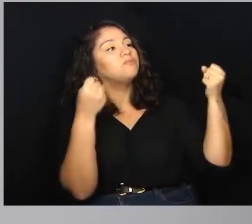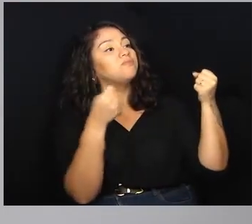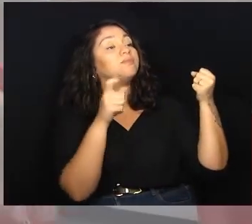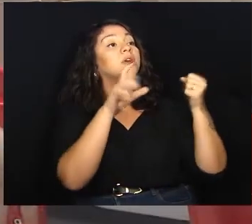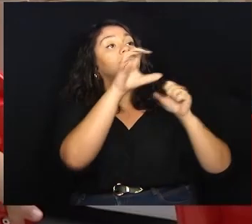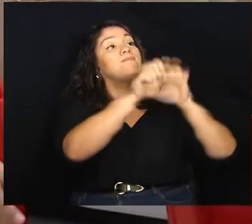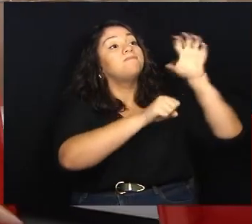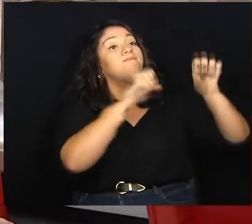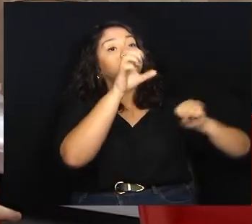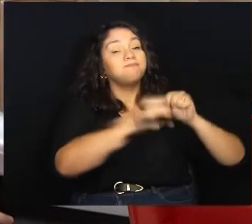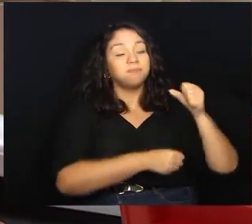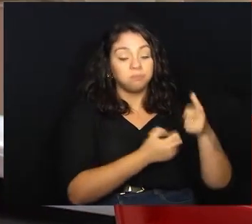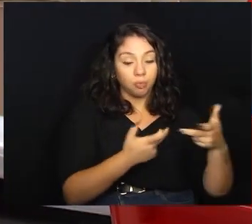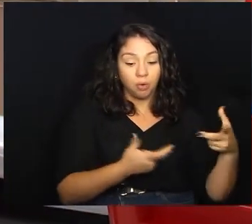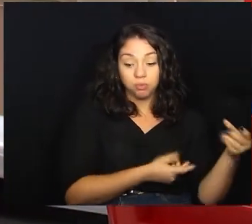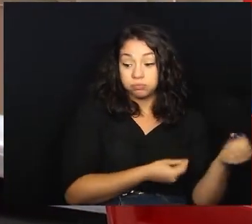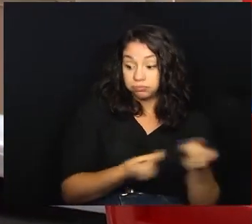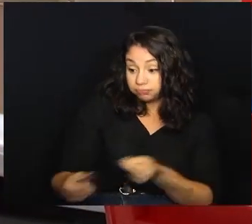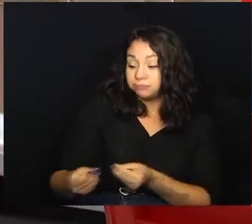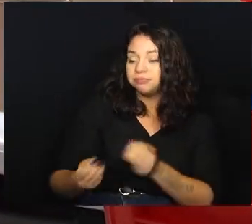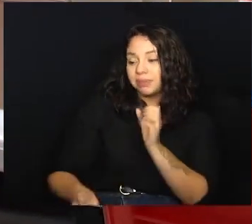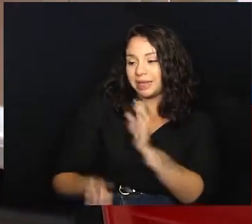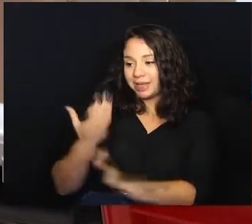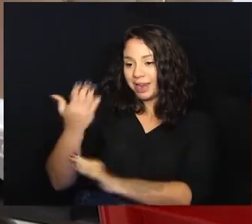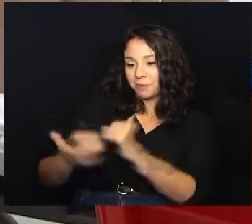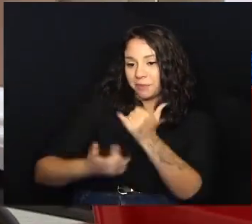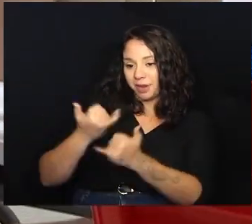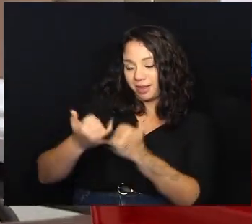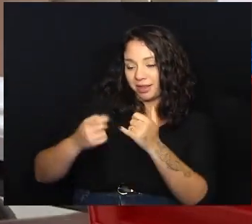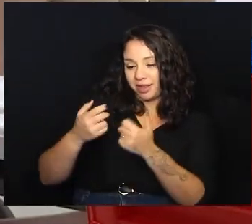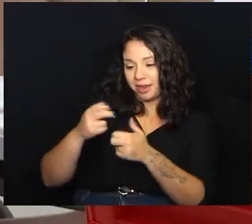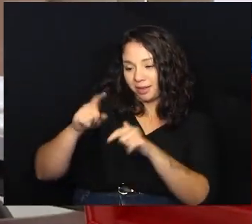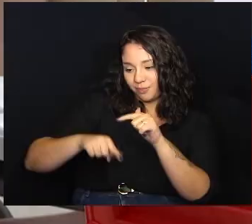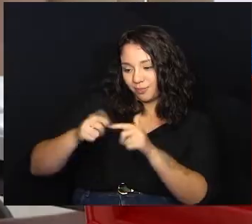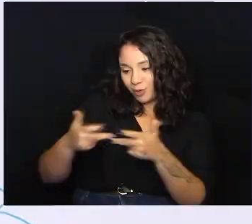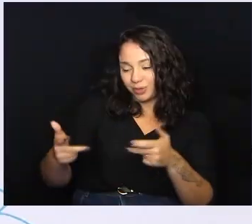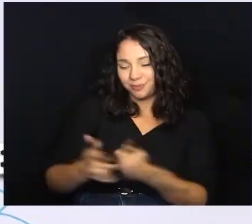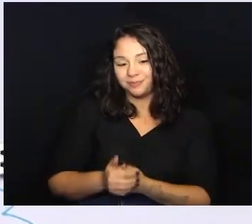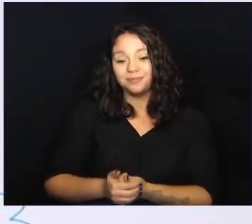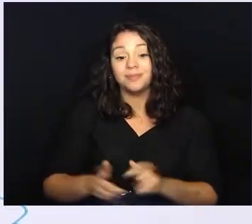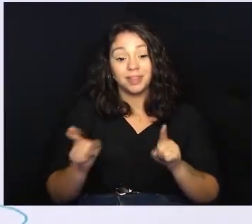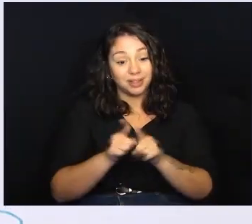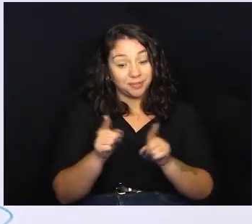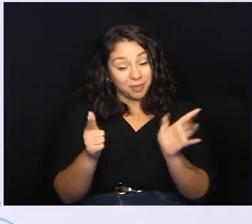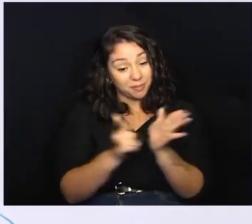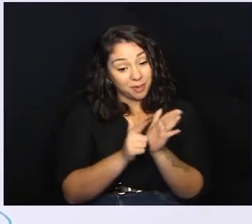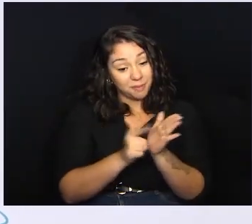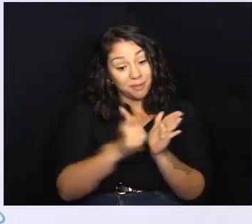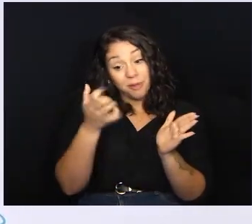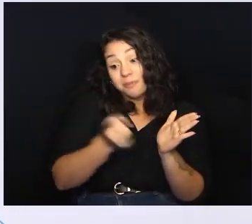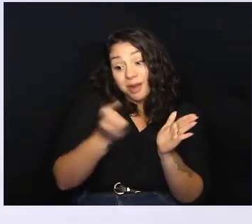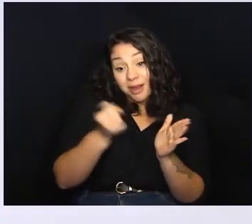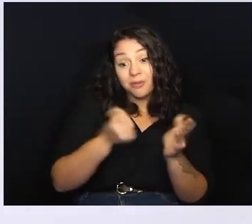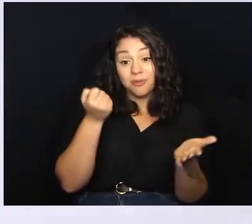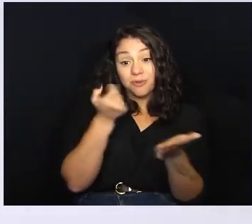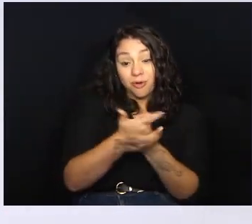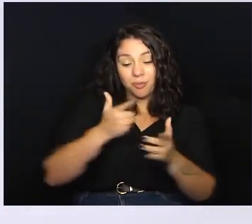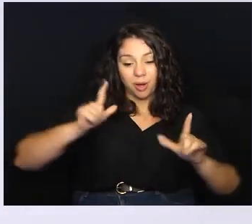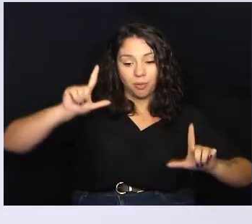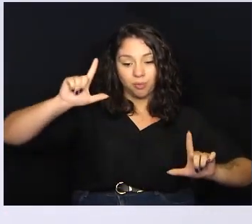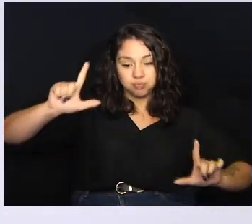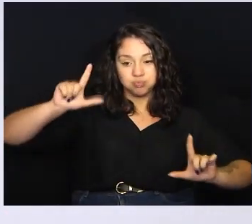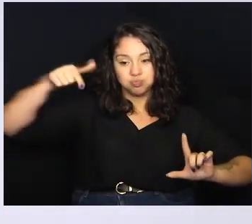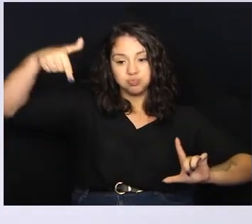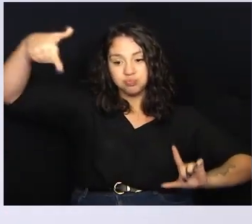por exemplo, e peça para ela criar uma brincadeira com eles. Aposte em páginas em branco.